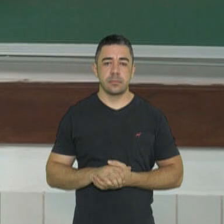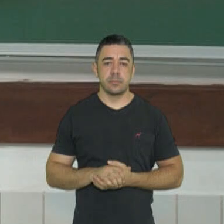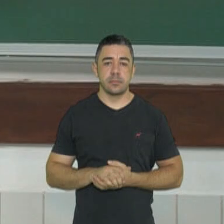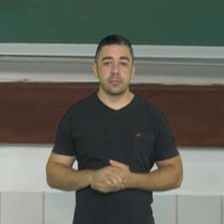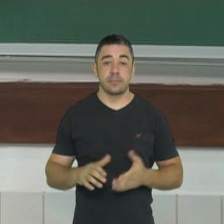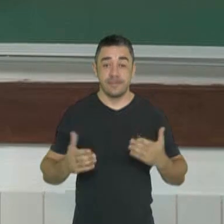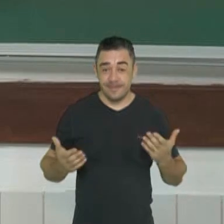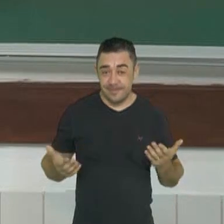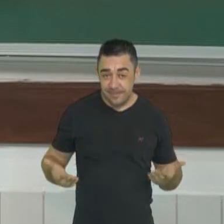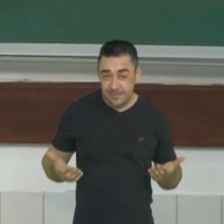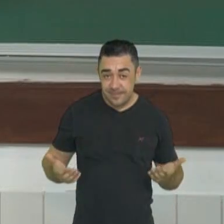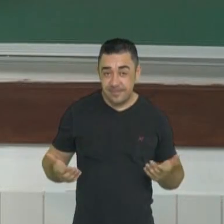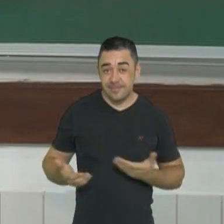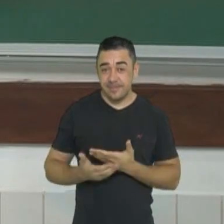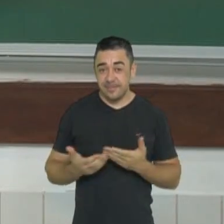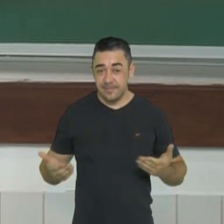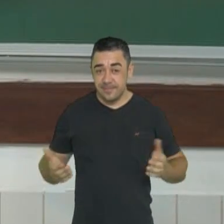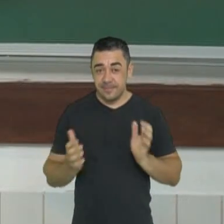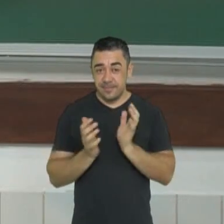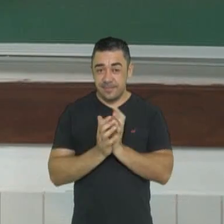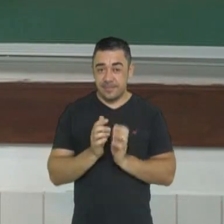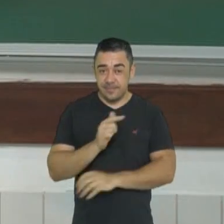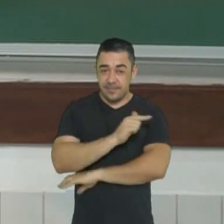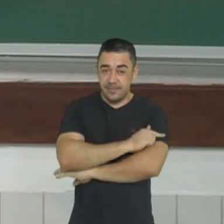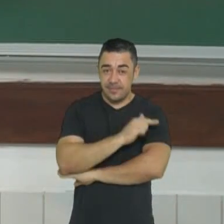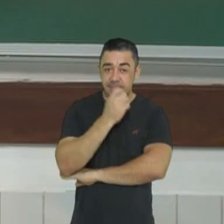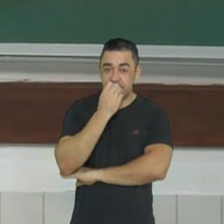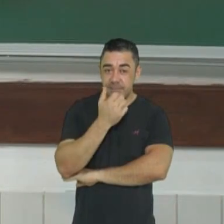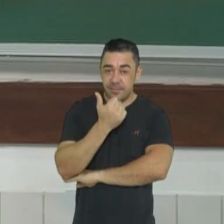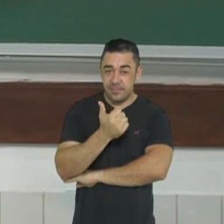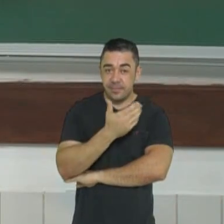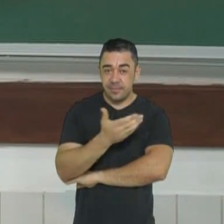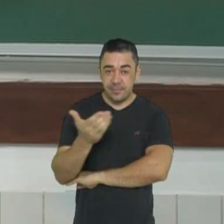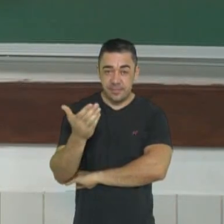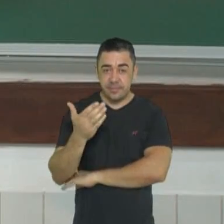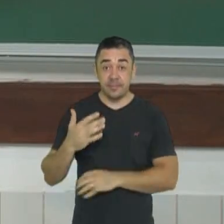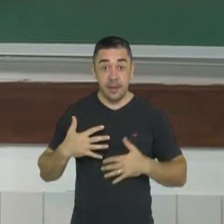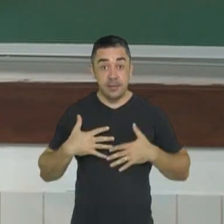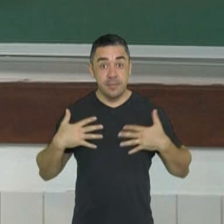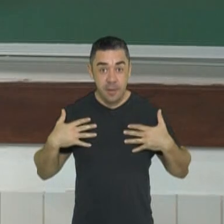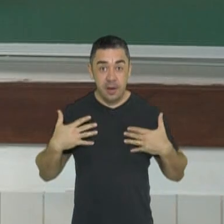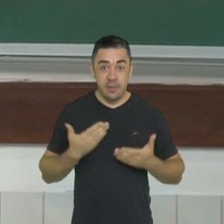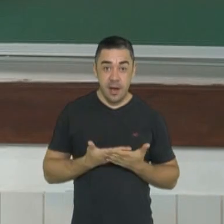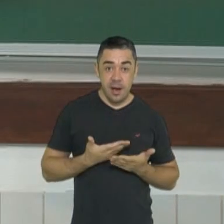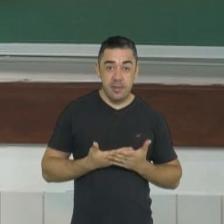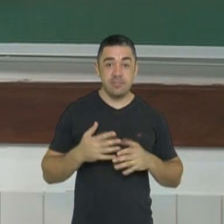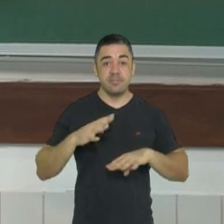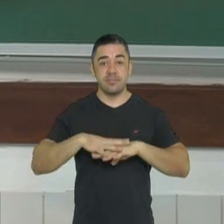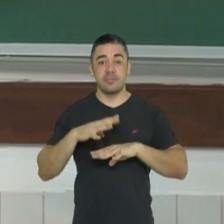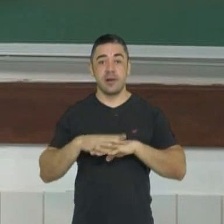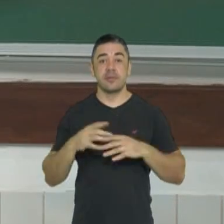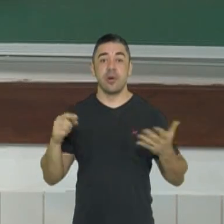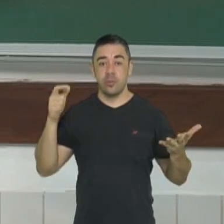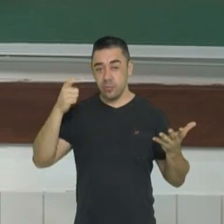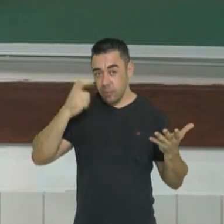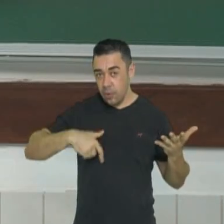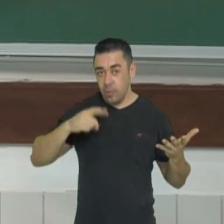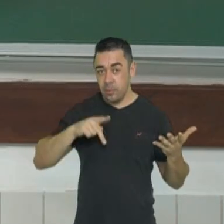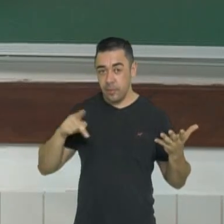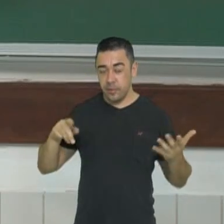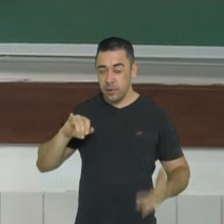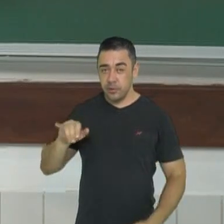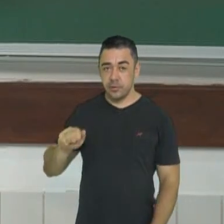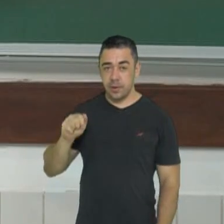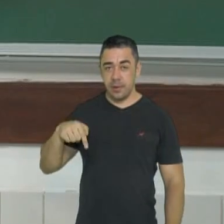e aí galera você te mando tudo bem com vocês tranquila animados para mais uma aula de matemática sua professora